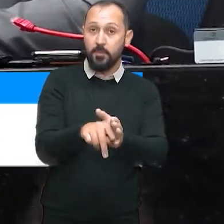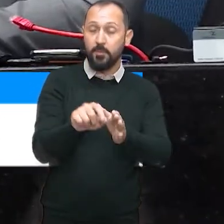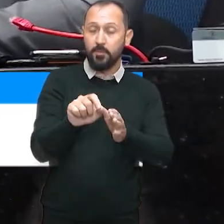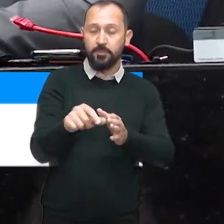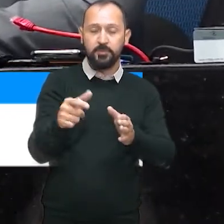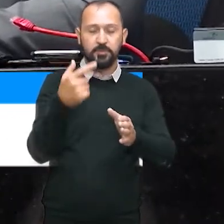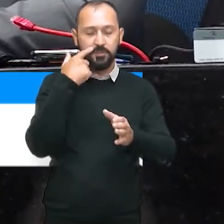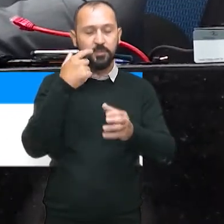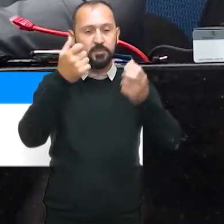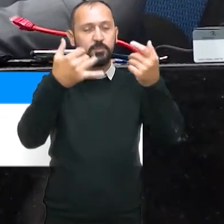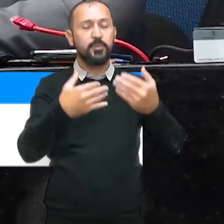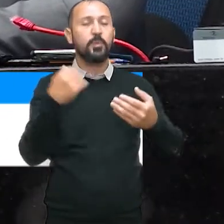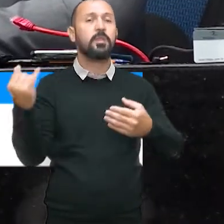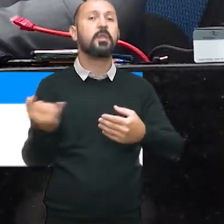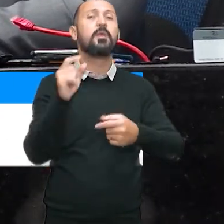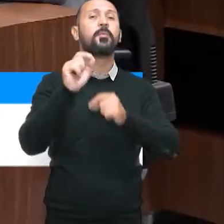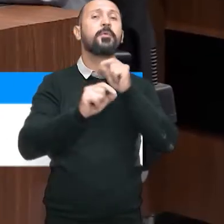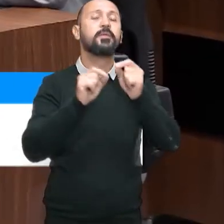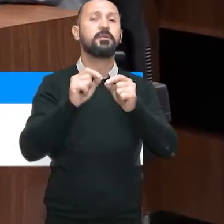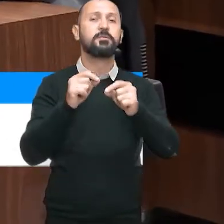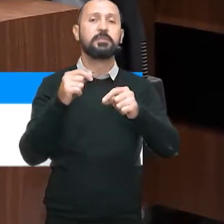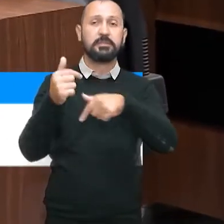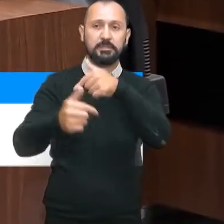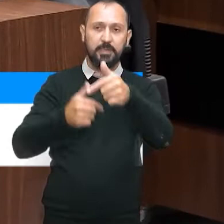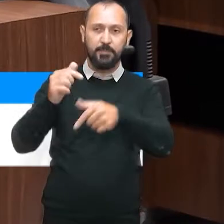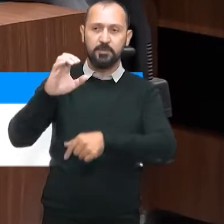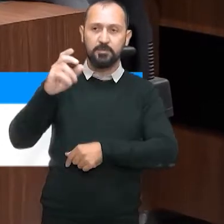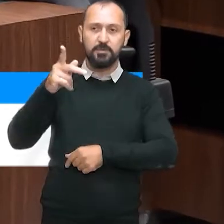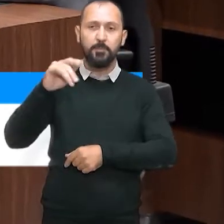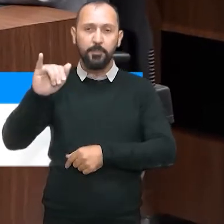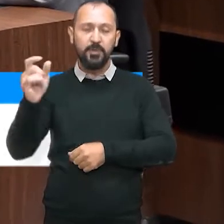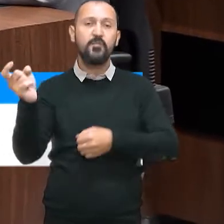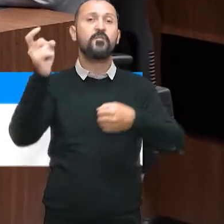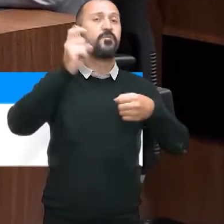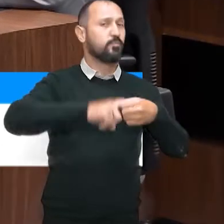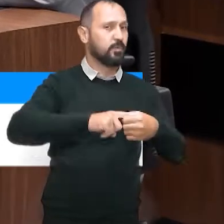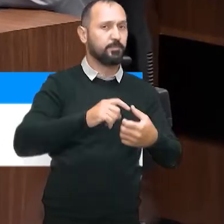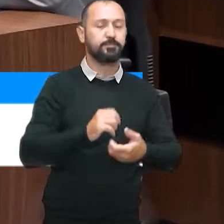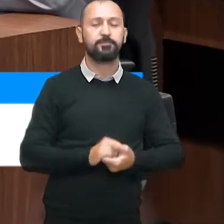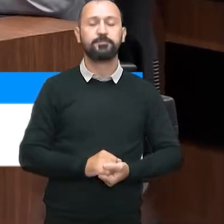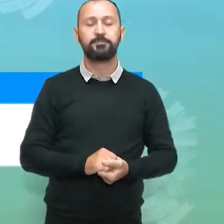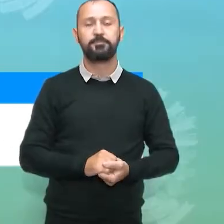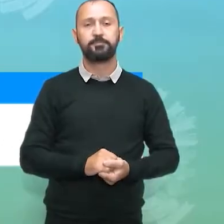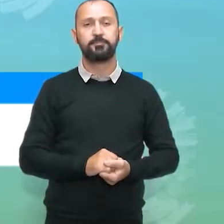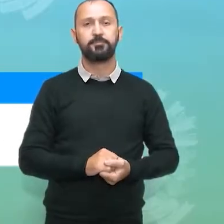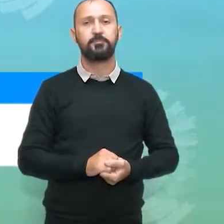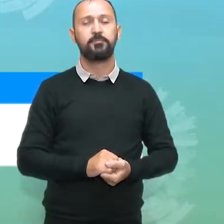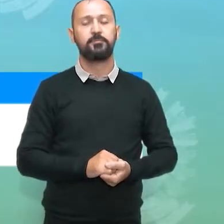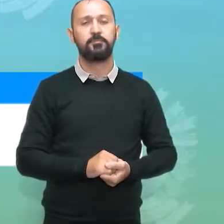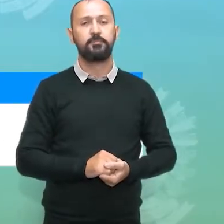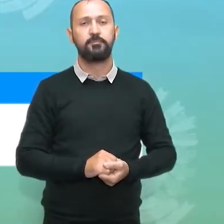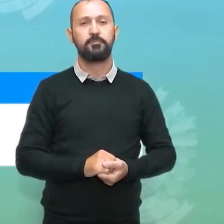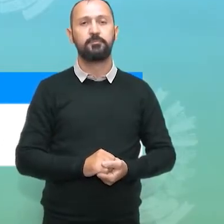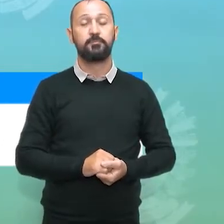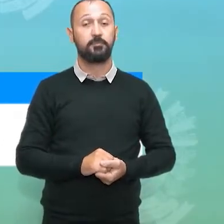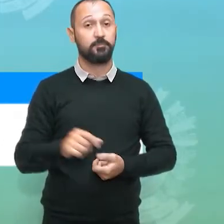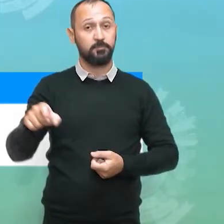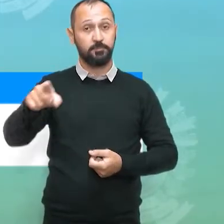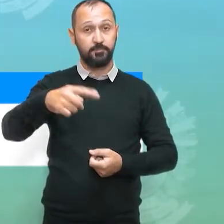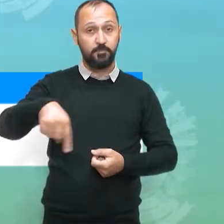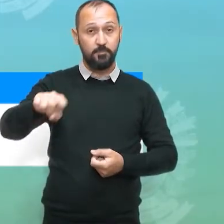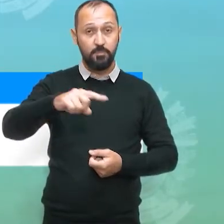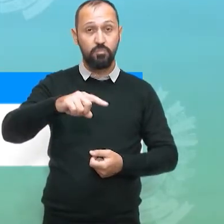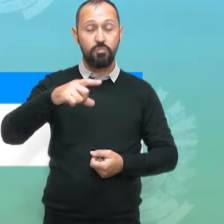Defensoria Pública, falou sobre a importância do retorno dos trabalhos da CPI da Energisa. As